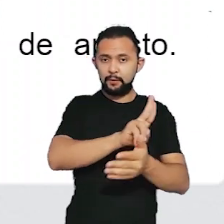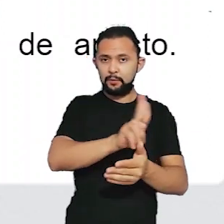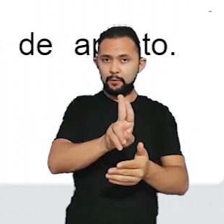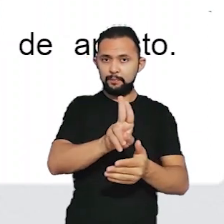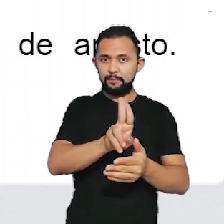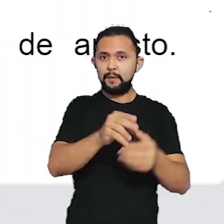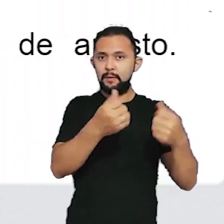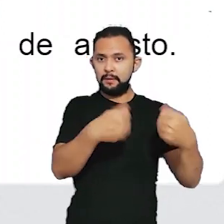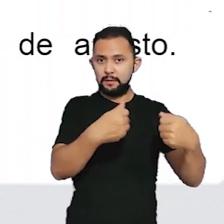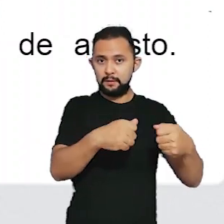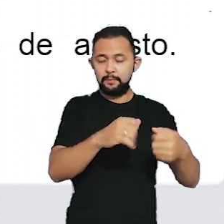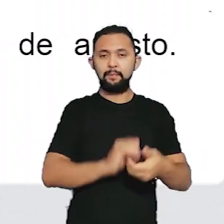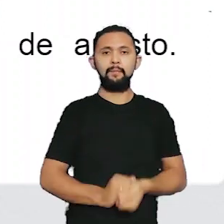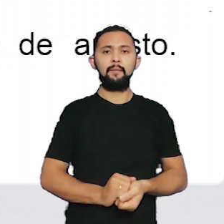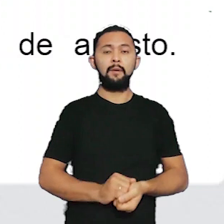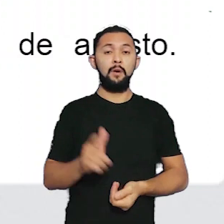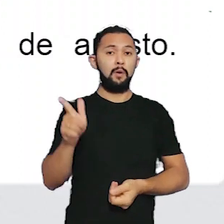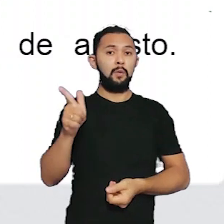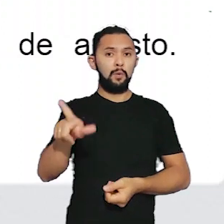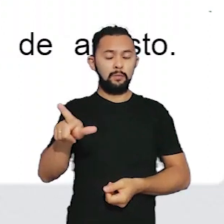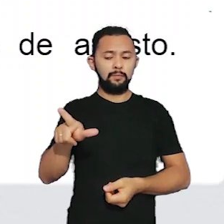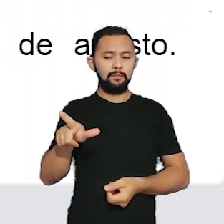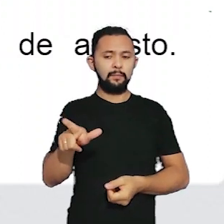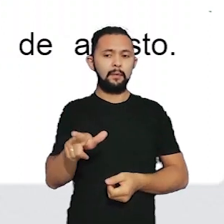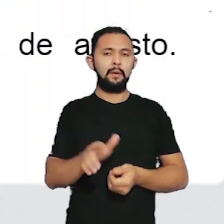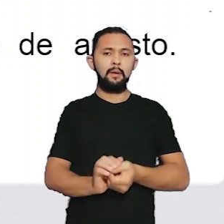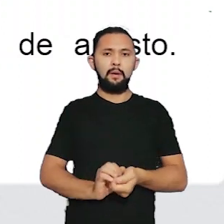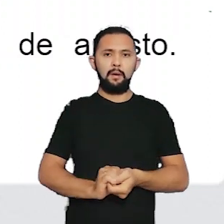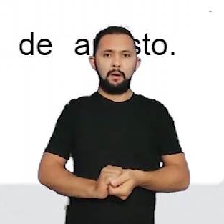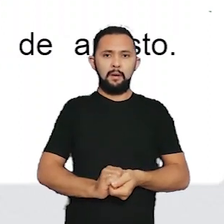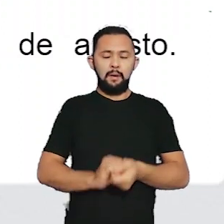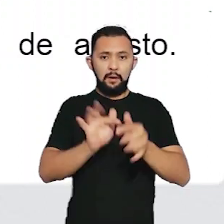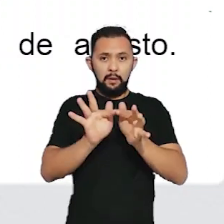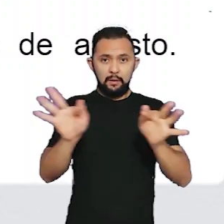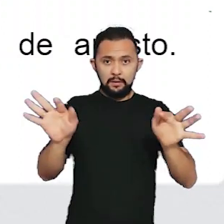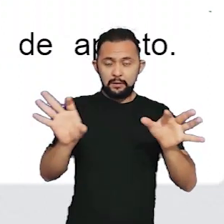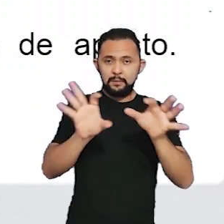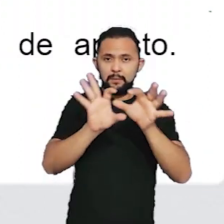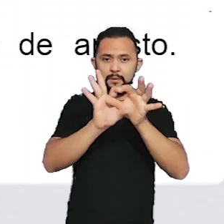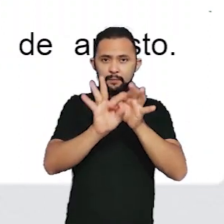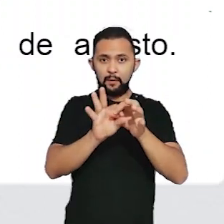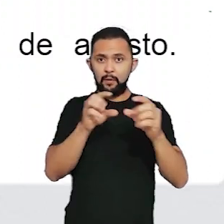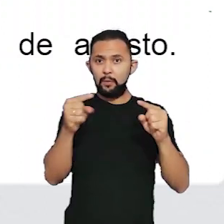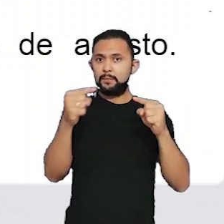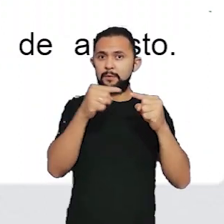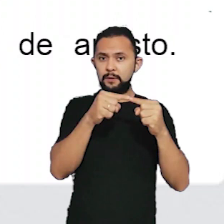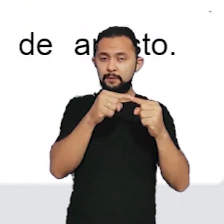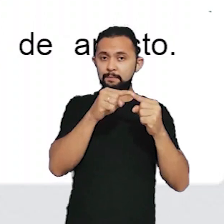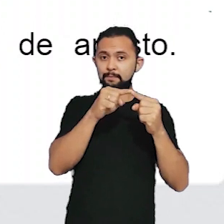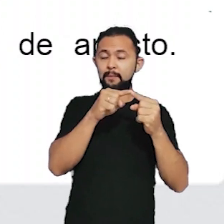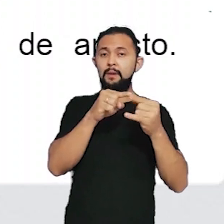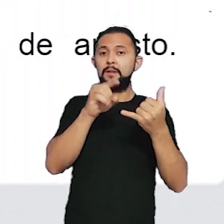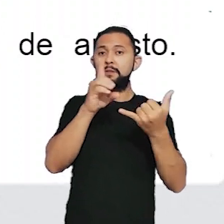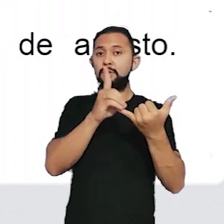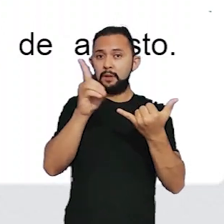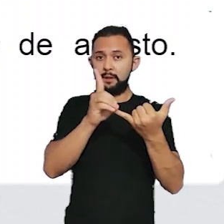bom? Oração subordinada, substantiva, objetiva, direta. Por que ela vai ser chamada de objetiva direta? Porque ela vai